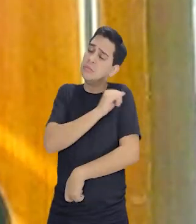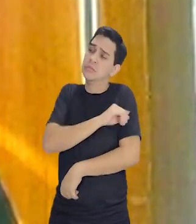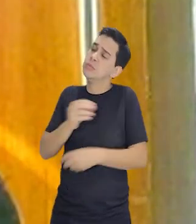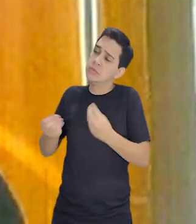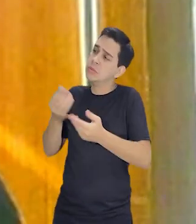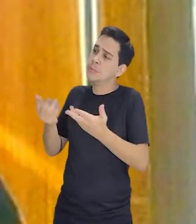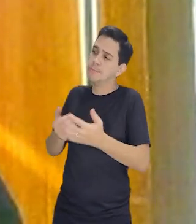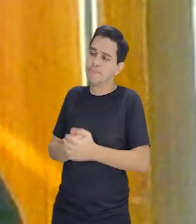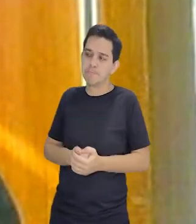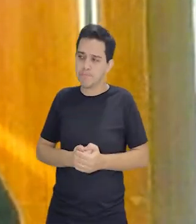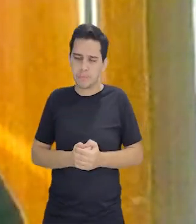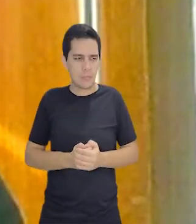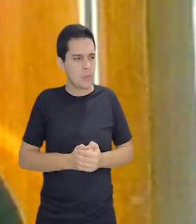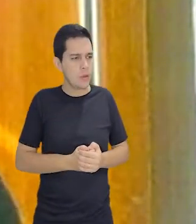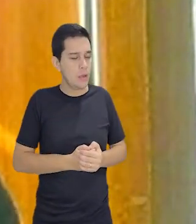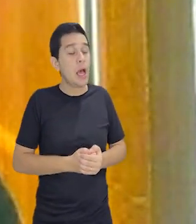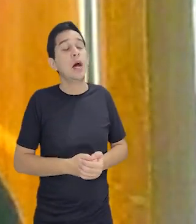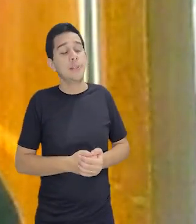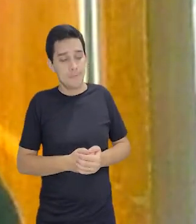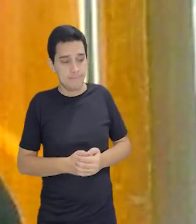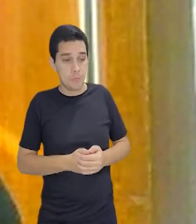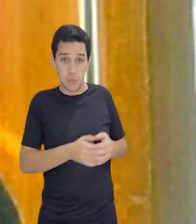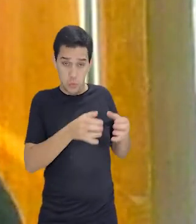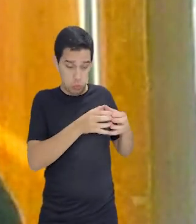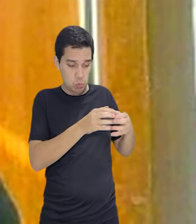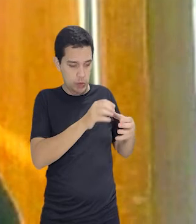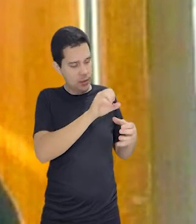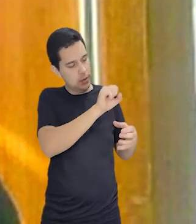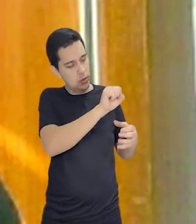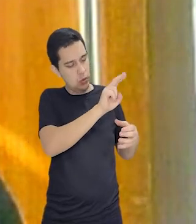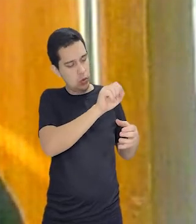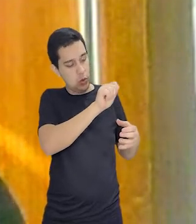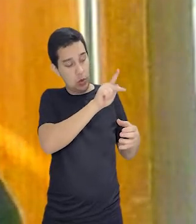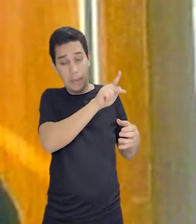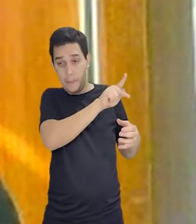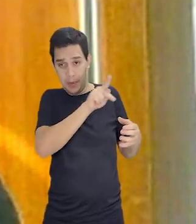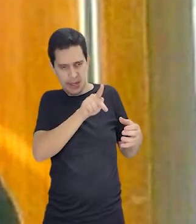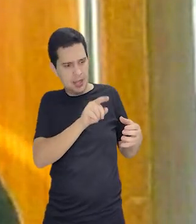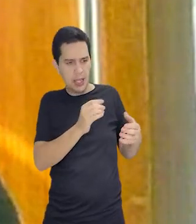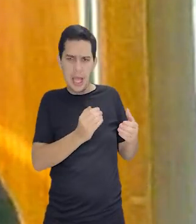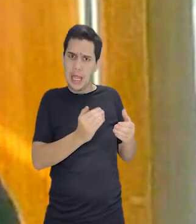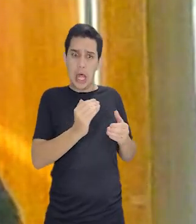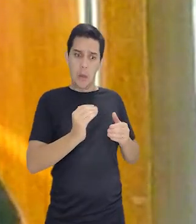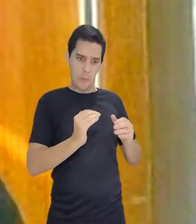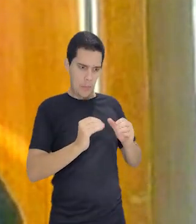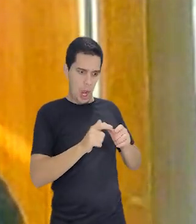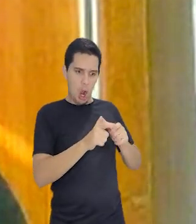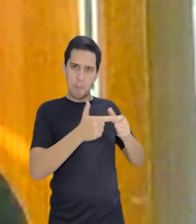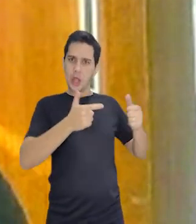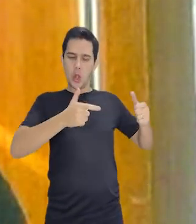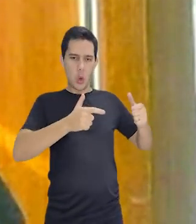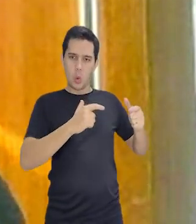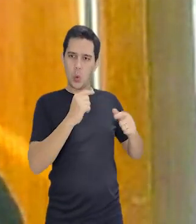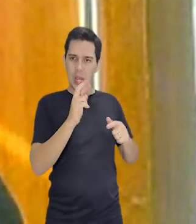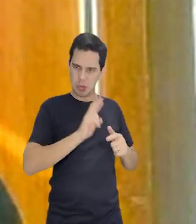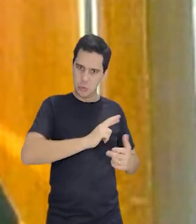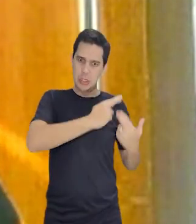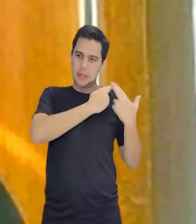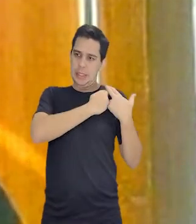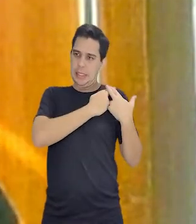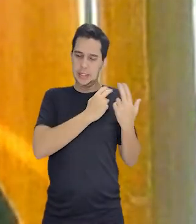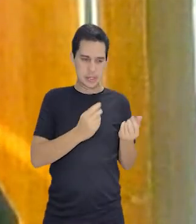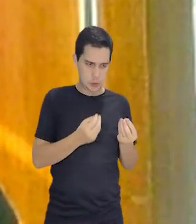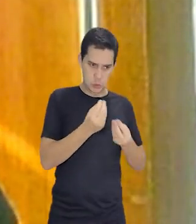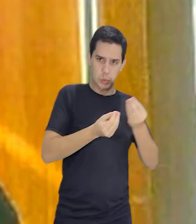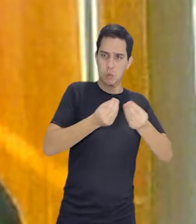foram ampliadas na atual gestão, né, passando a abarcar as políticas institucionais como eixo de atuação do órgão,